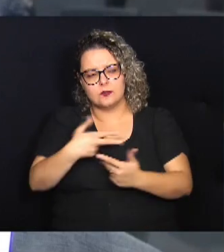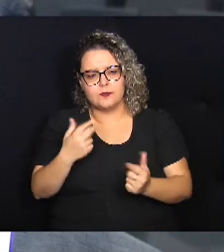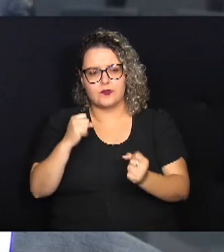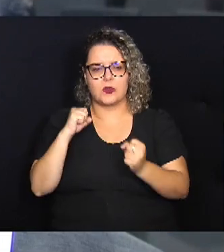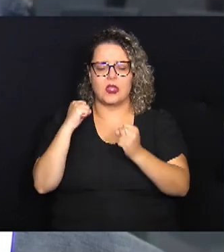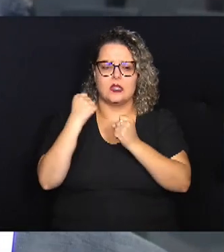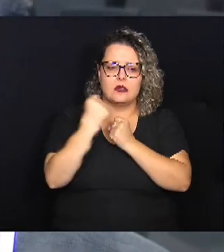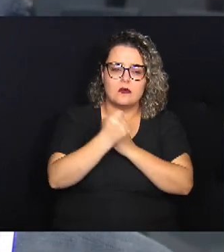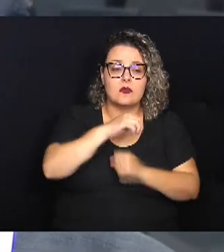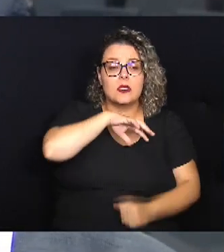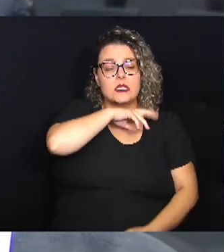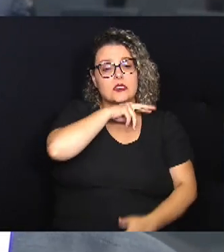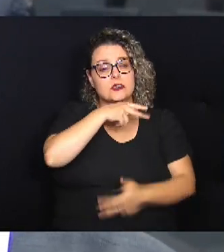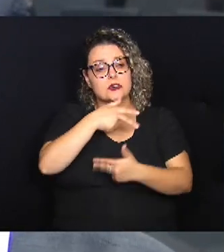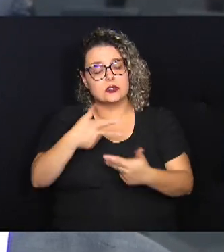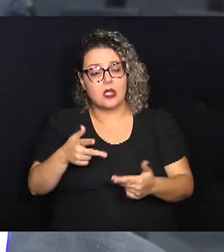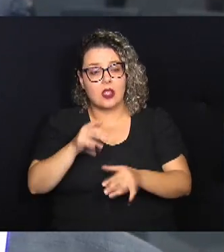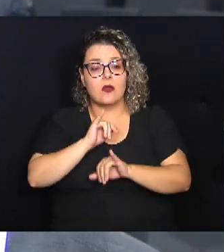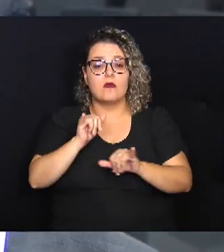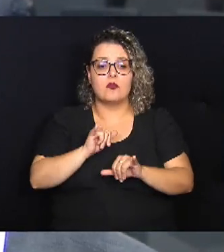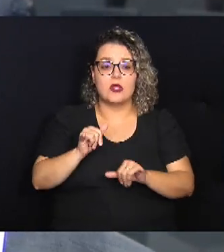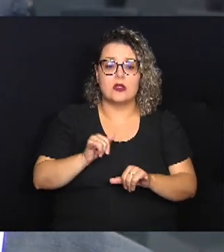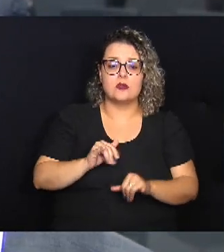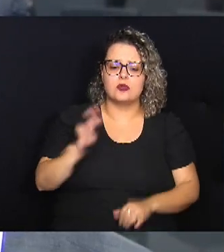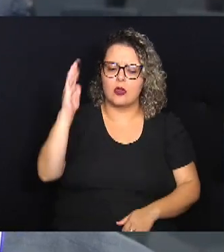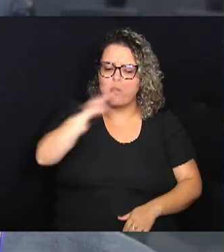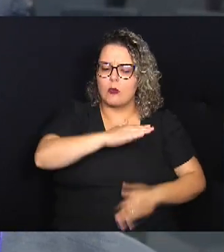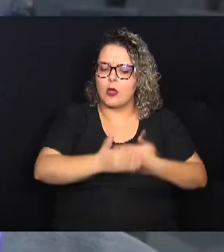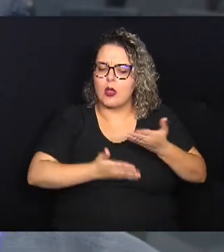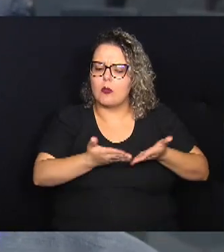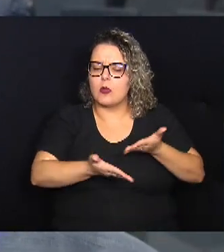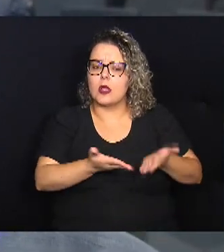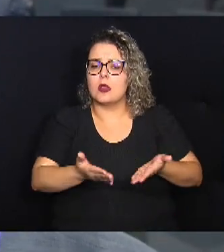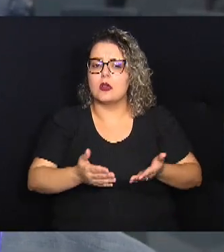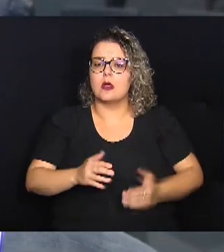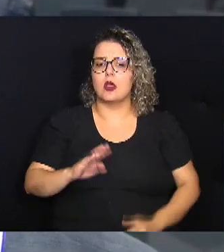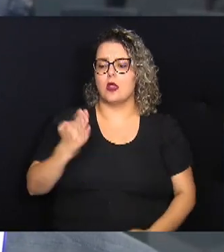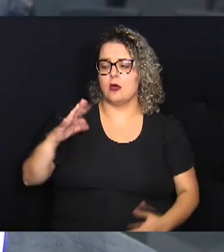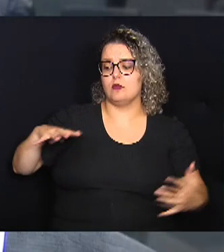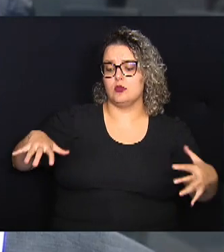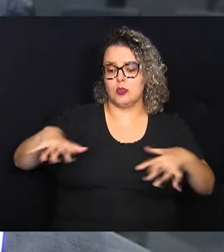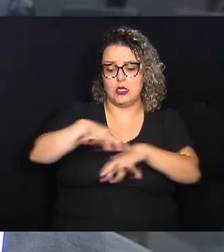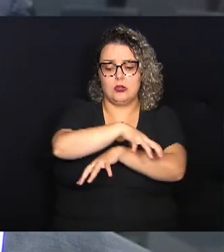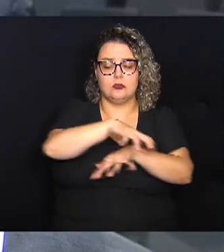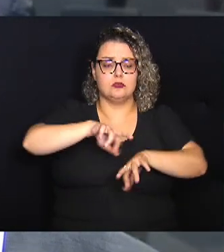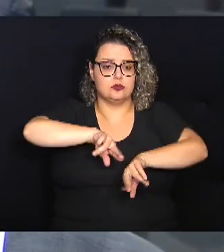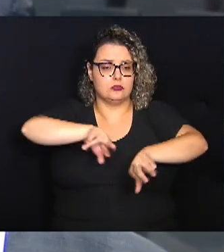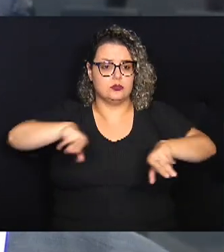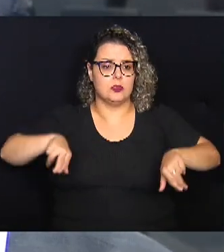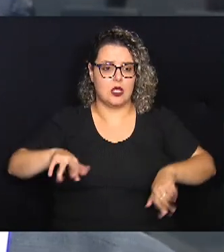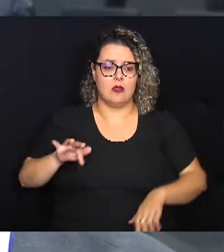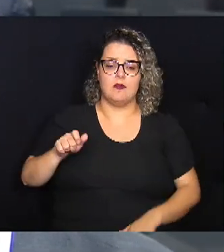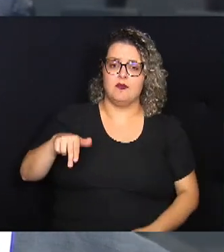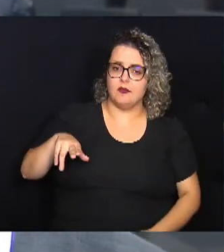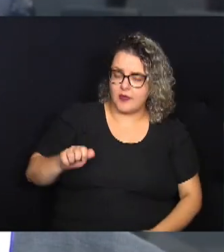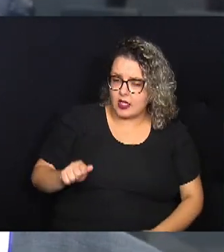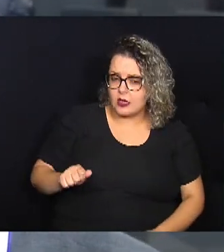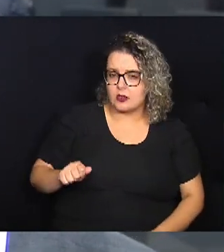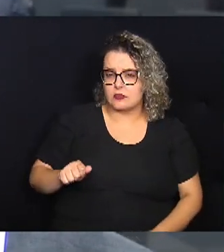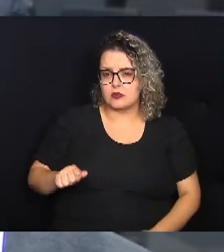animais, falando sobre os maus tratos, a biodiversidade, a fauna silvestre, o meio ambiente e também